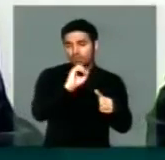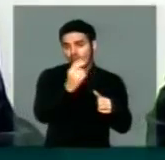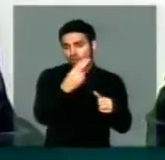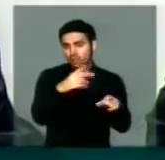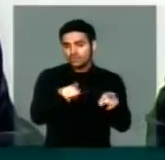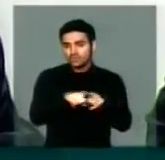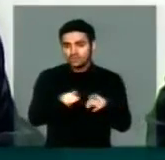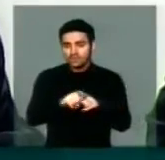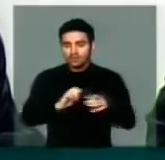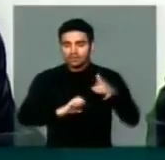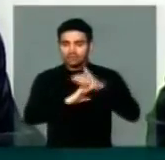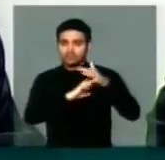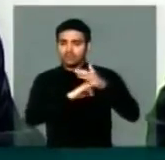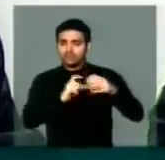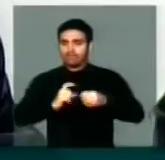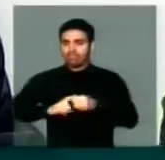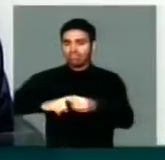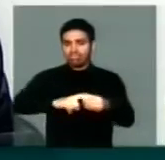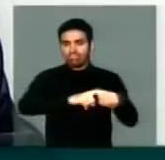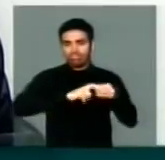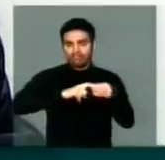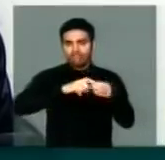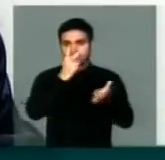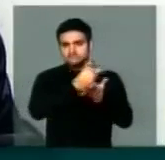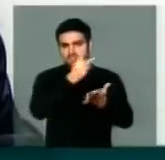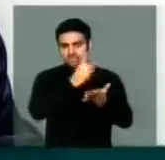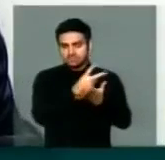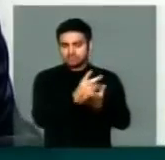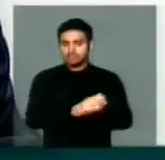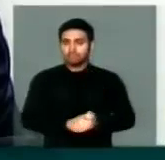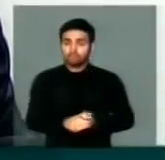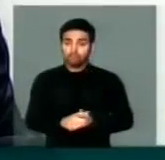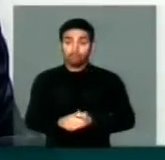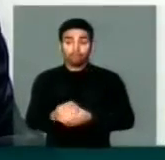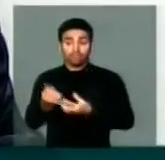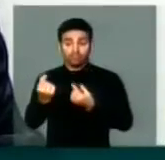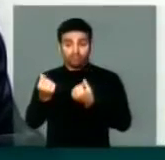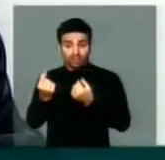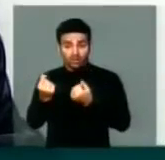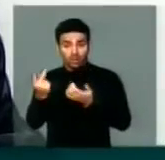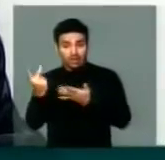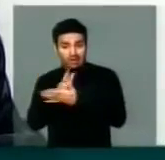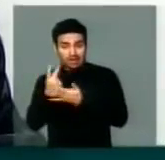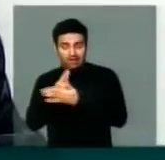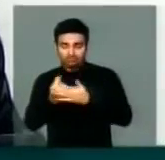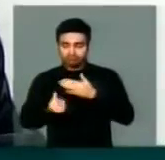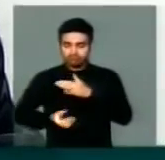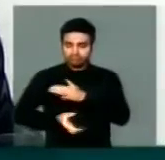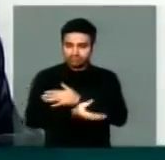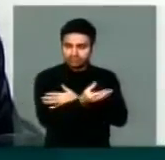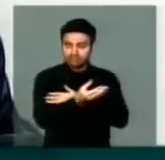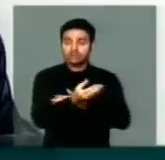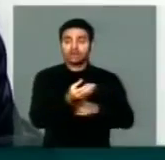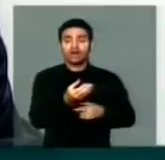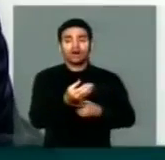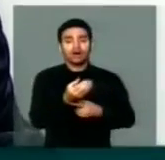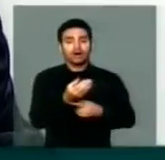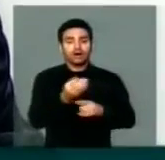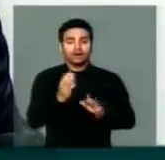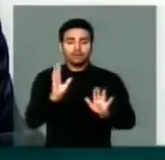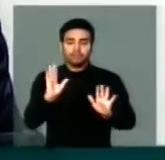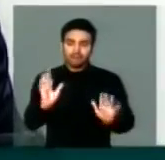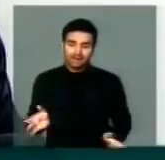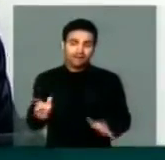do cartel de empresas. Aí outro parágrafo. Além disso, os valores indevidos foram entregues aos destinatários após processos